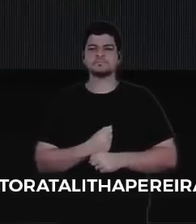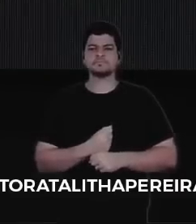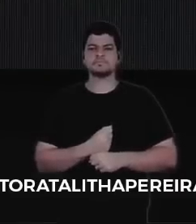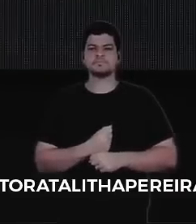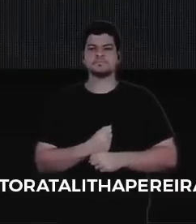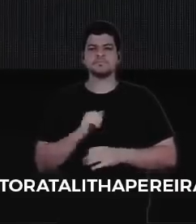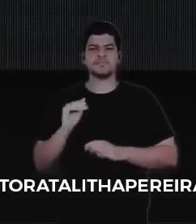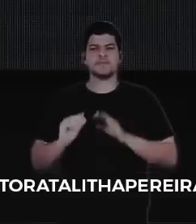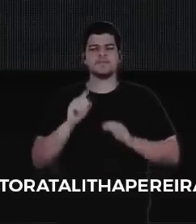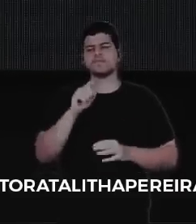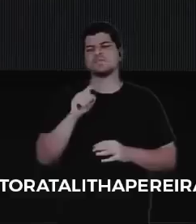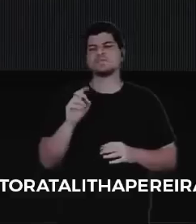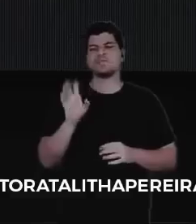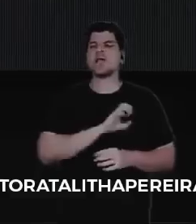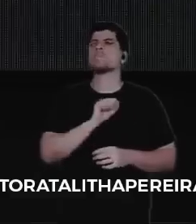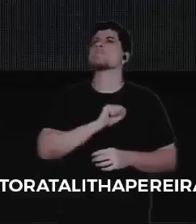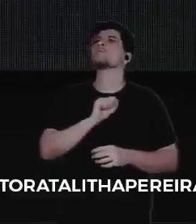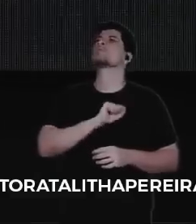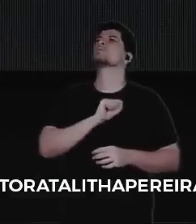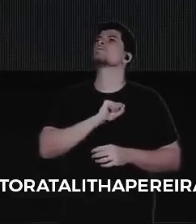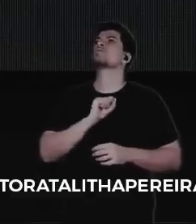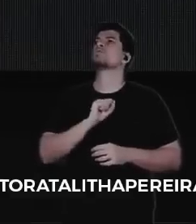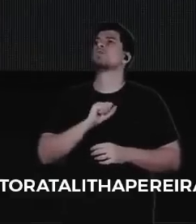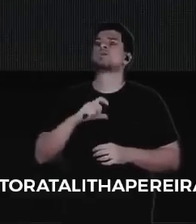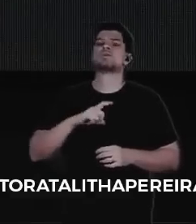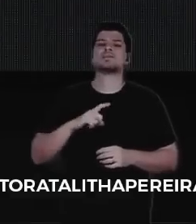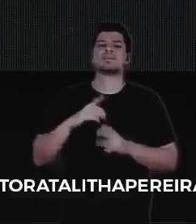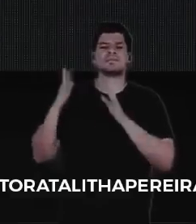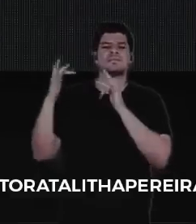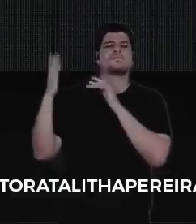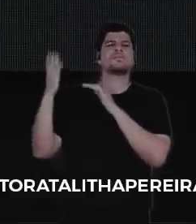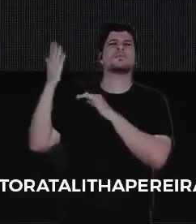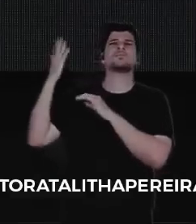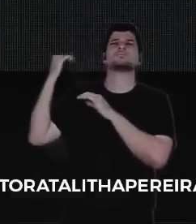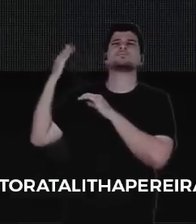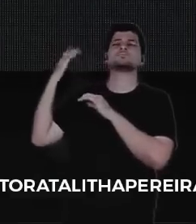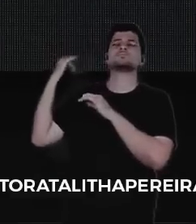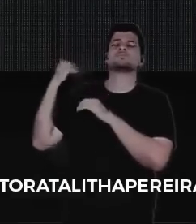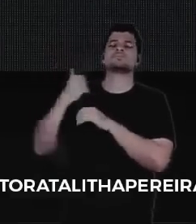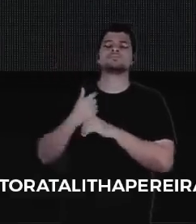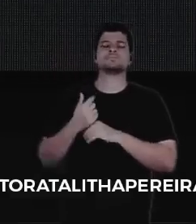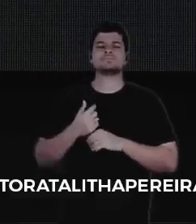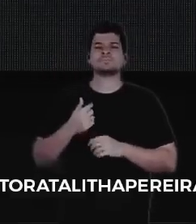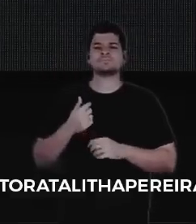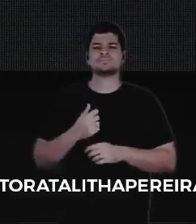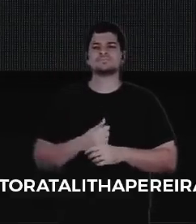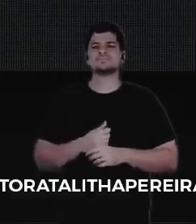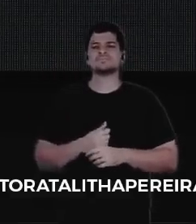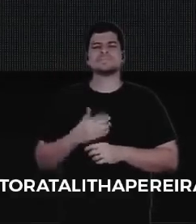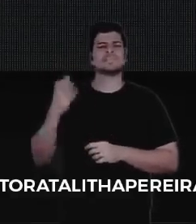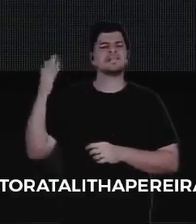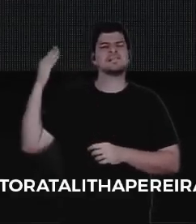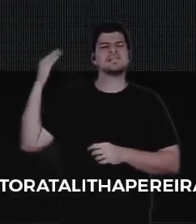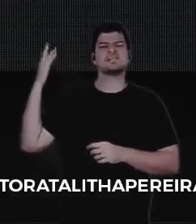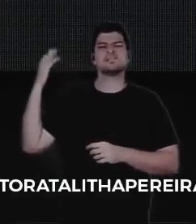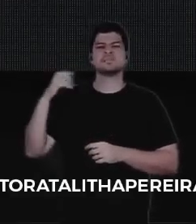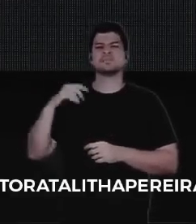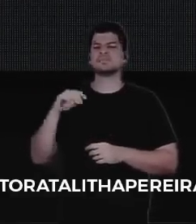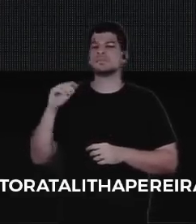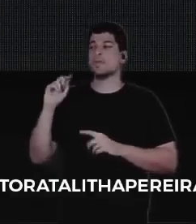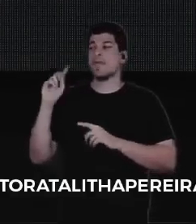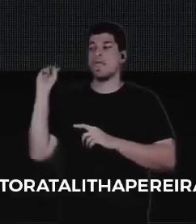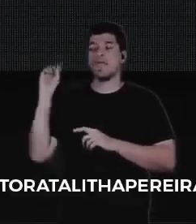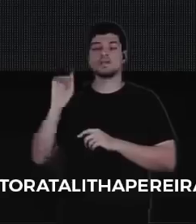Talvez você ainda está apaixonado, apaixonada por aquele cara, aquela menina lá de trás, que só te fez